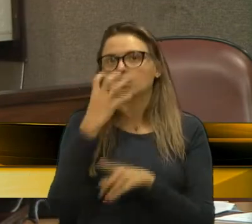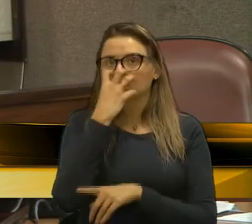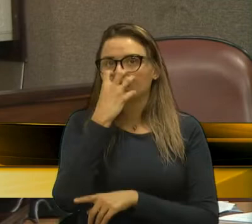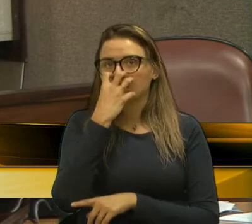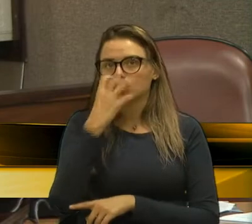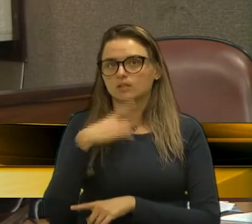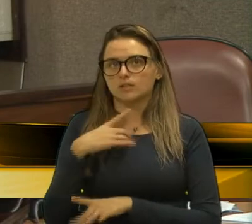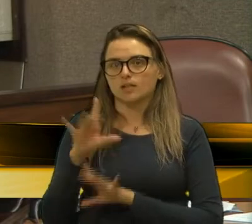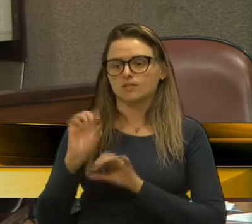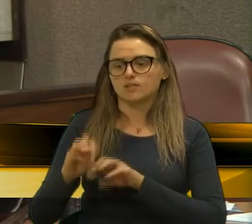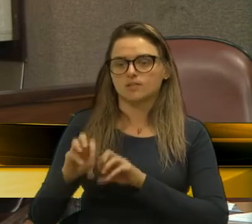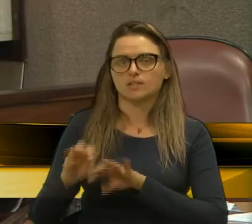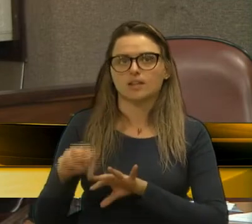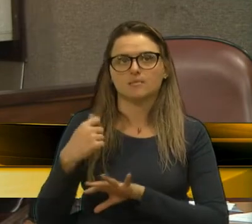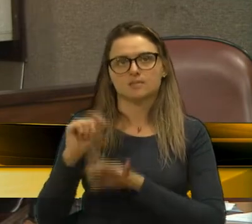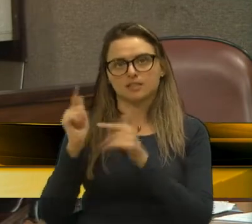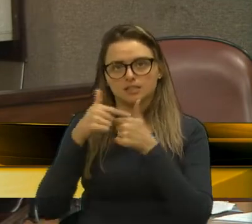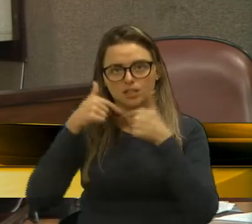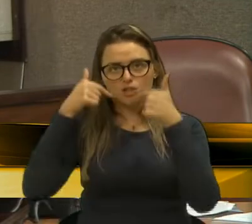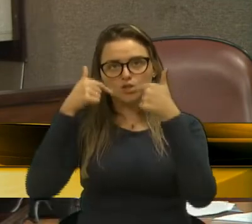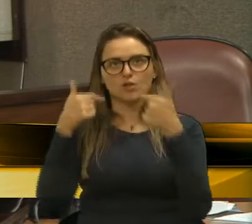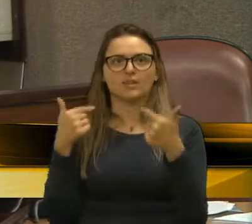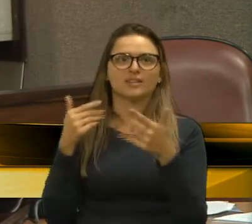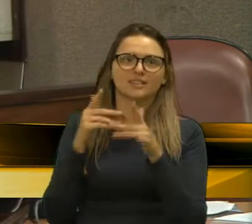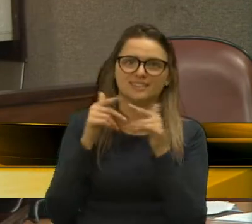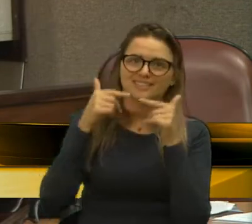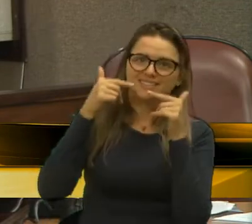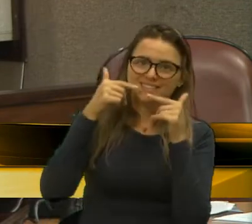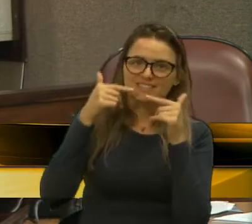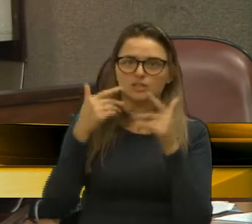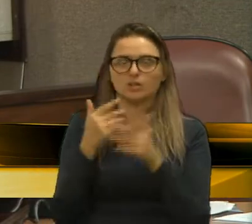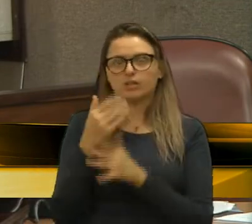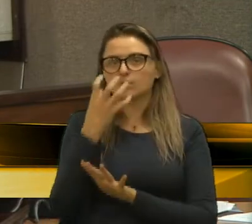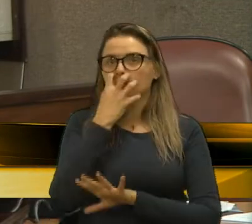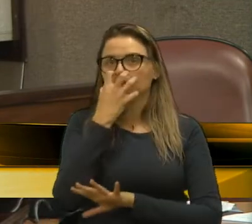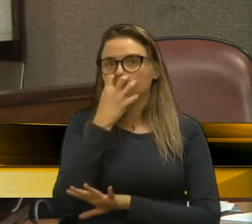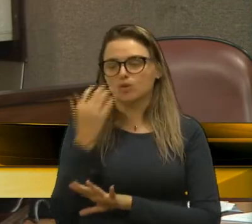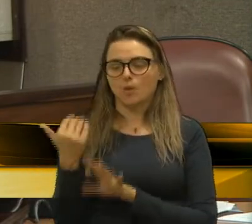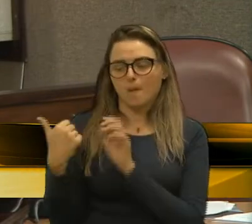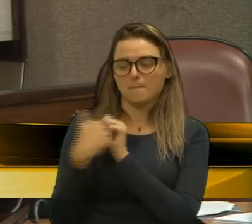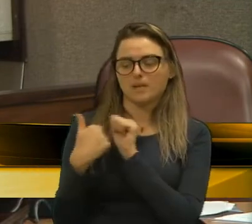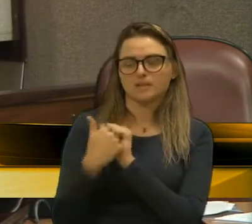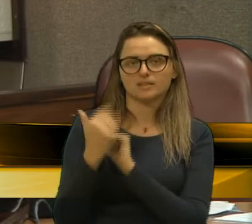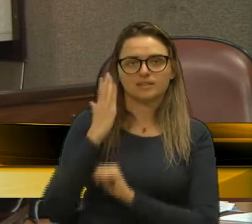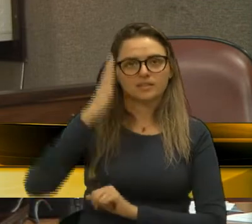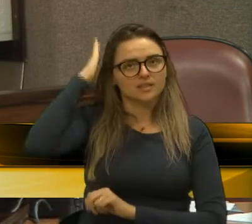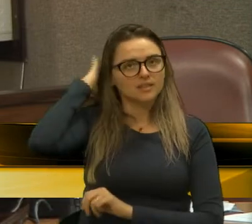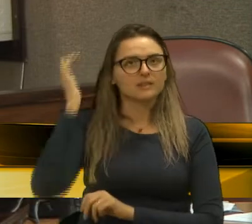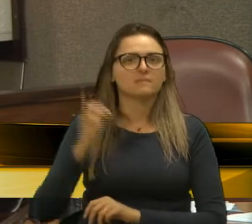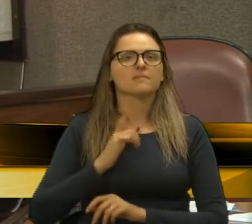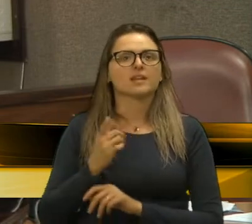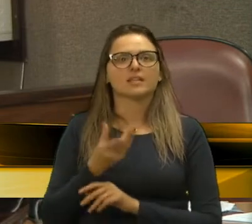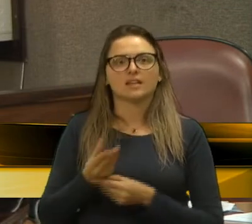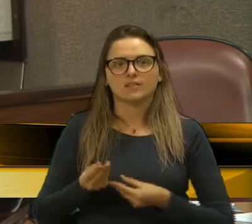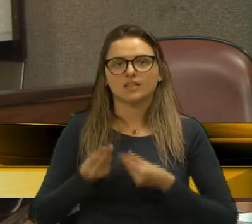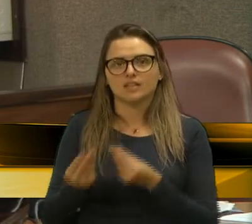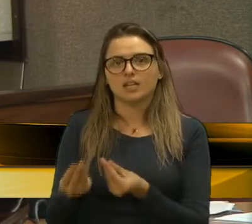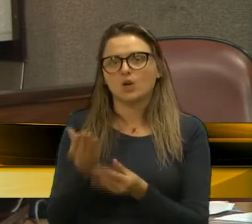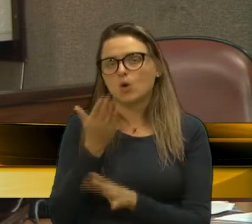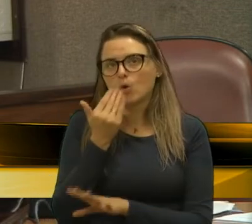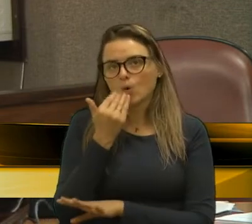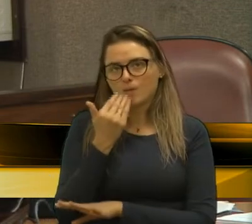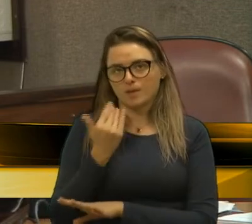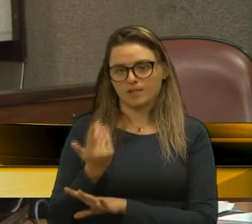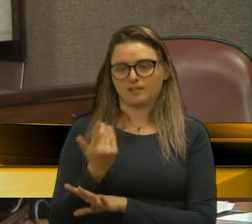lamber tem que sorrir o cachorro é casado com uma carioca sim sair prefeito ganhou uma comidinha depois que esse é um cachorro não ia fazer